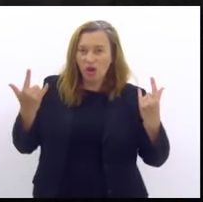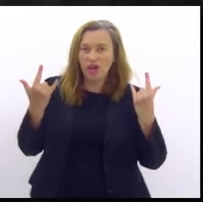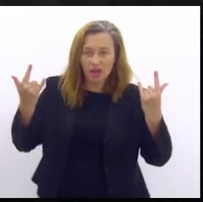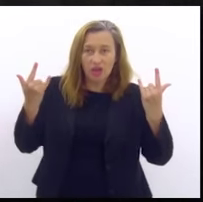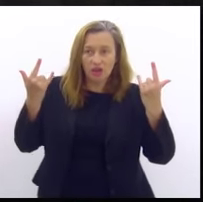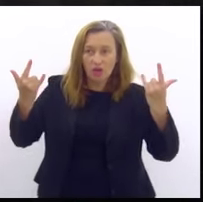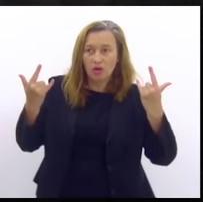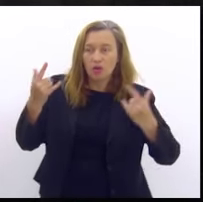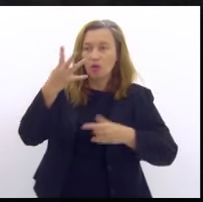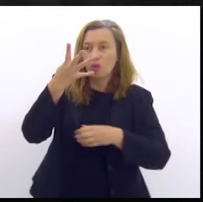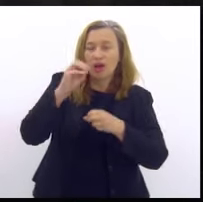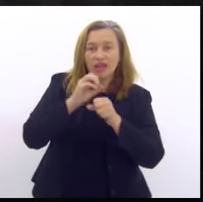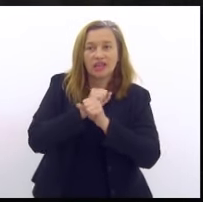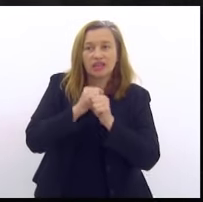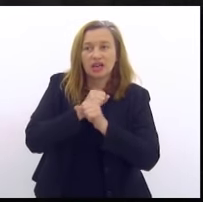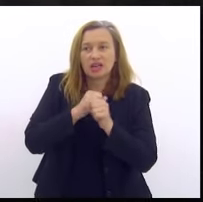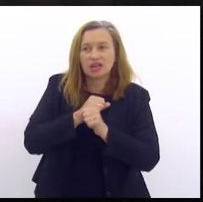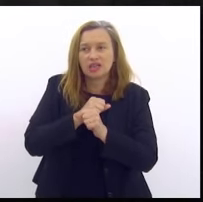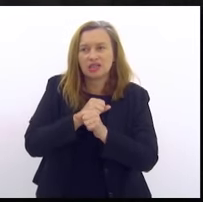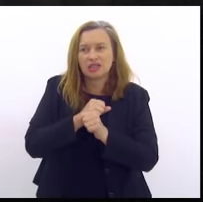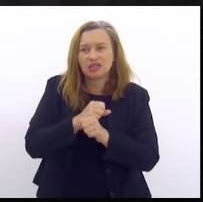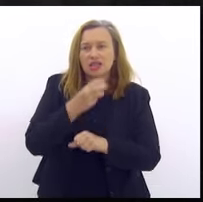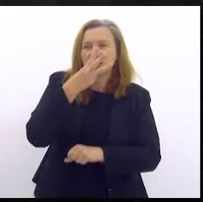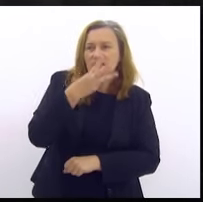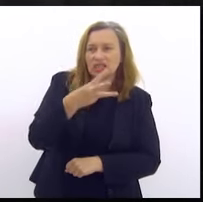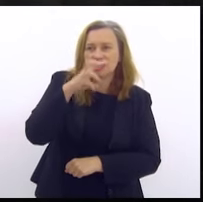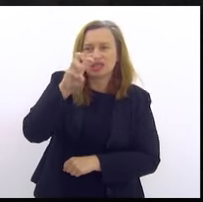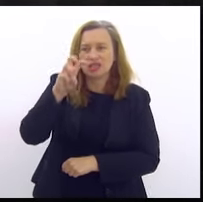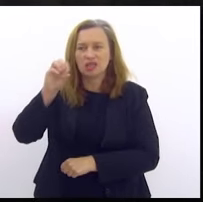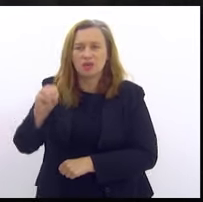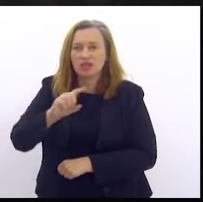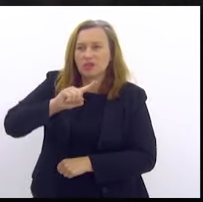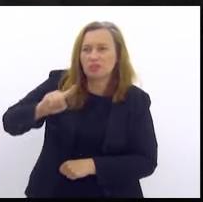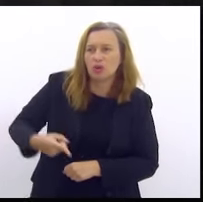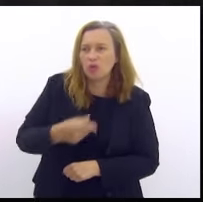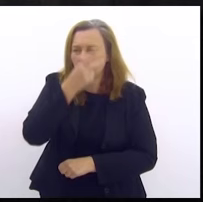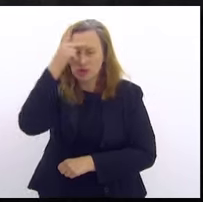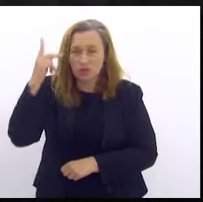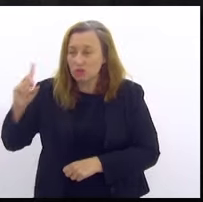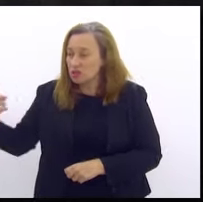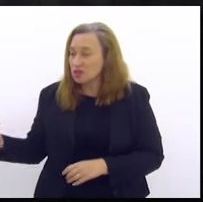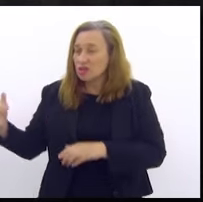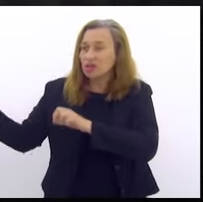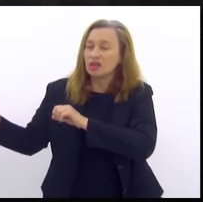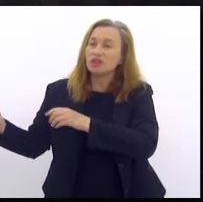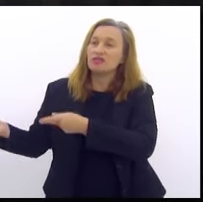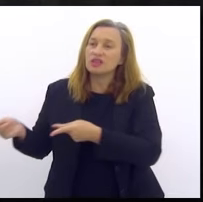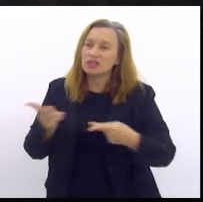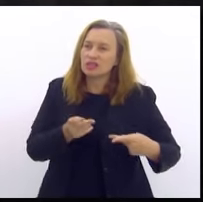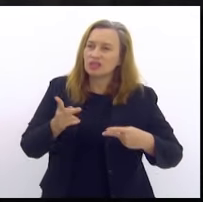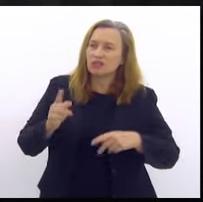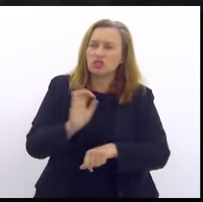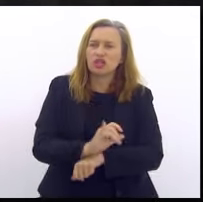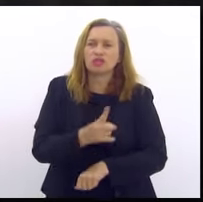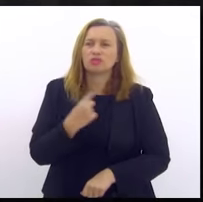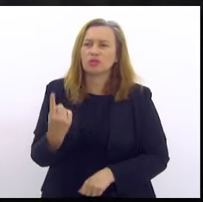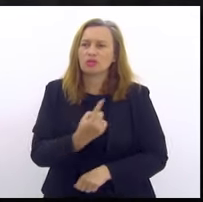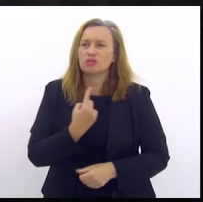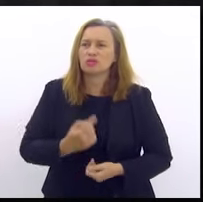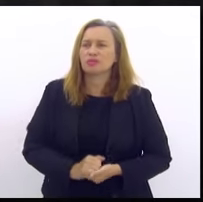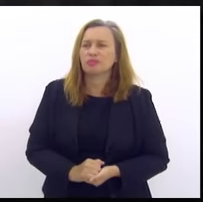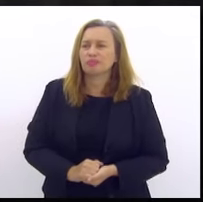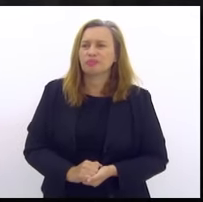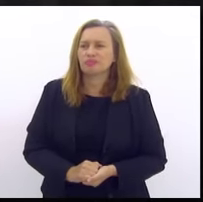anos. Aproximadamente 350 mil pessoas vêm aqui para o nosso estado.